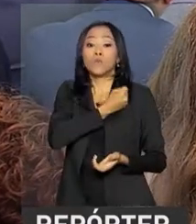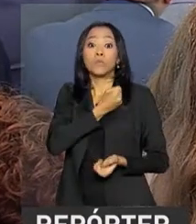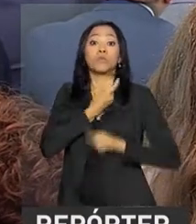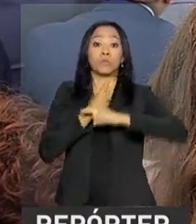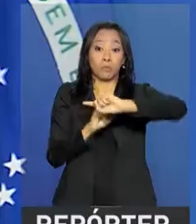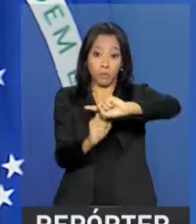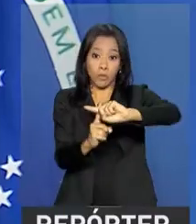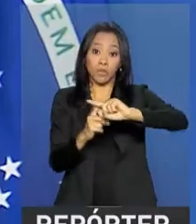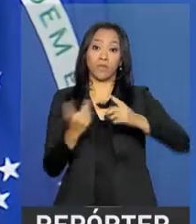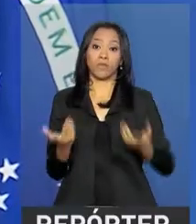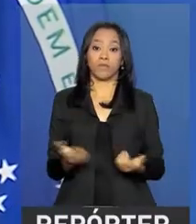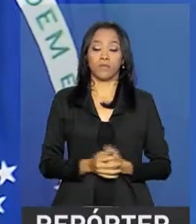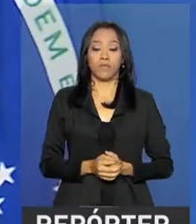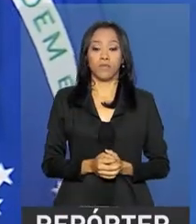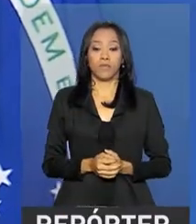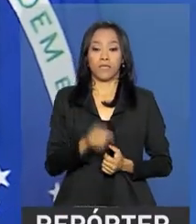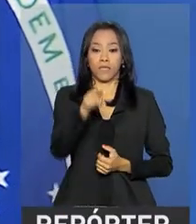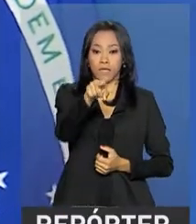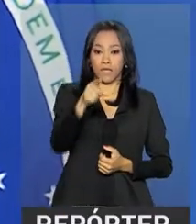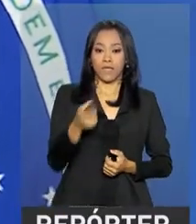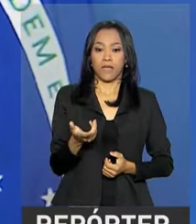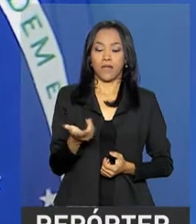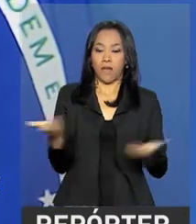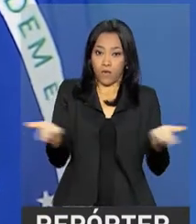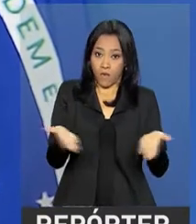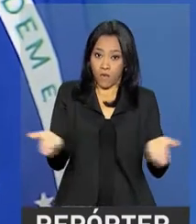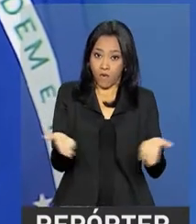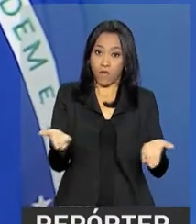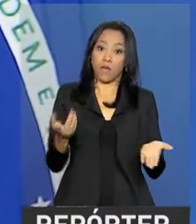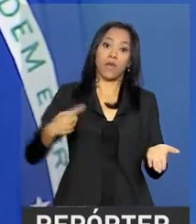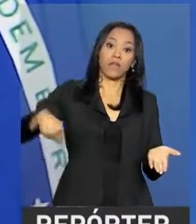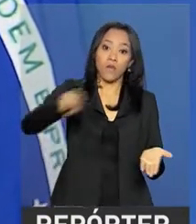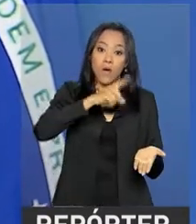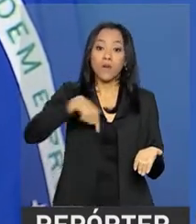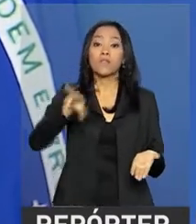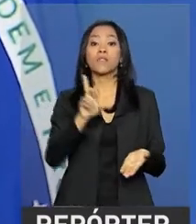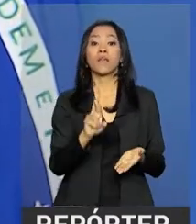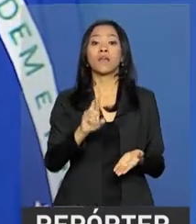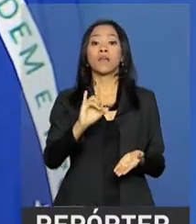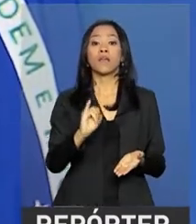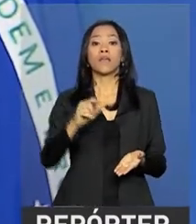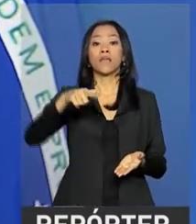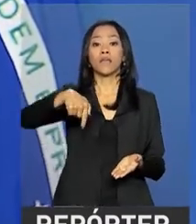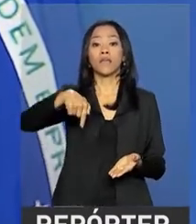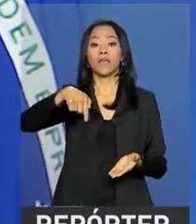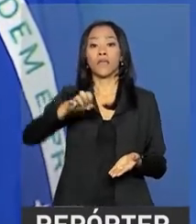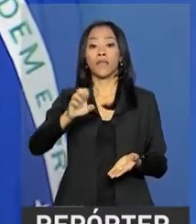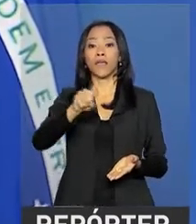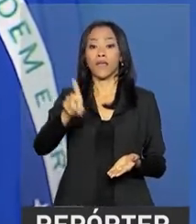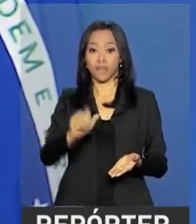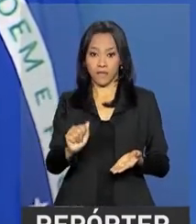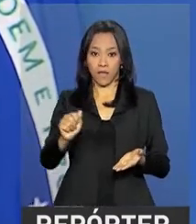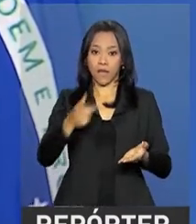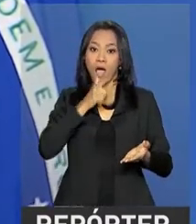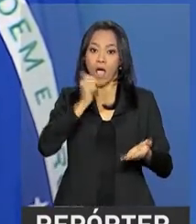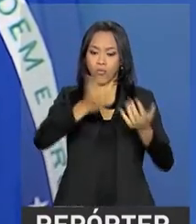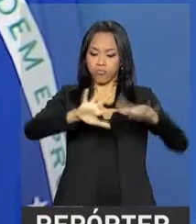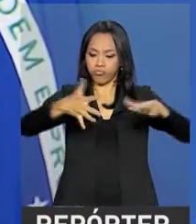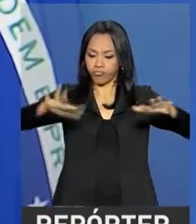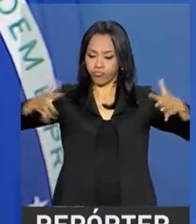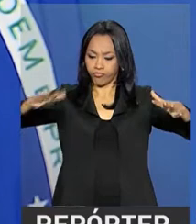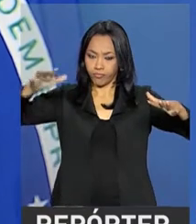do brasil agora as nossas riquezas do subsolo estão sendo efetivamente